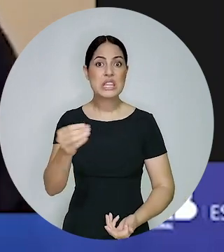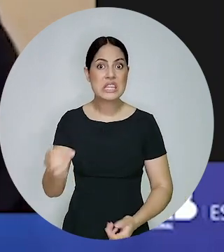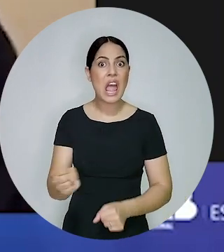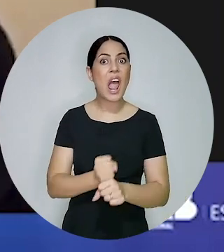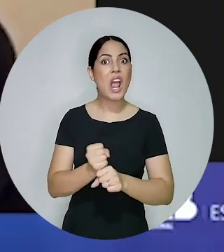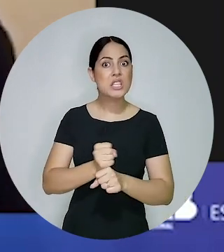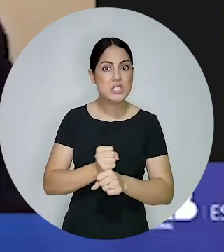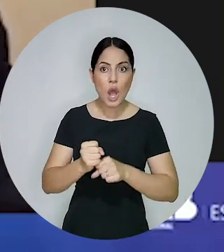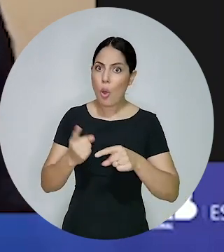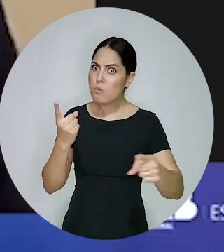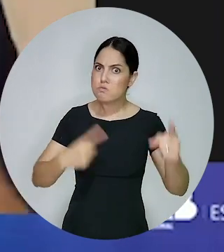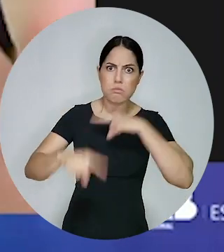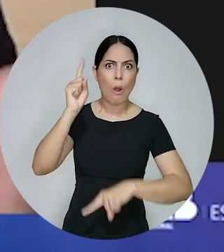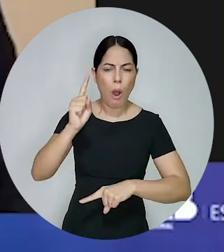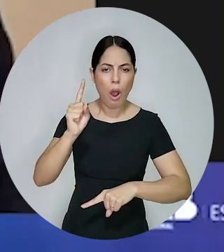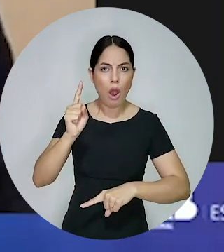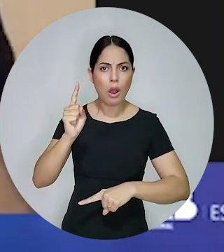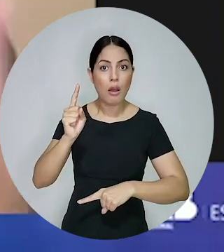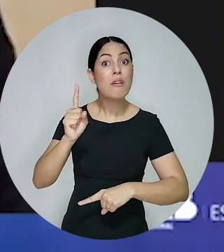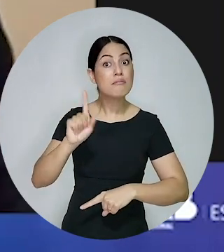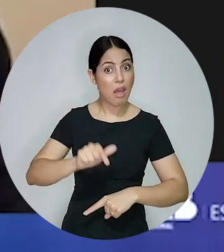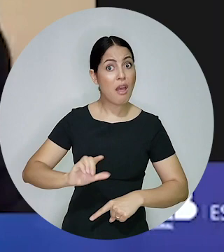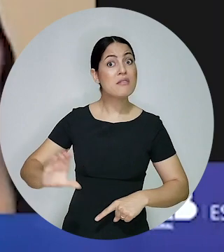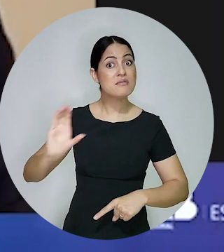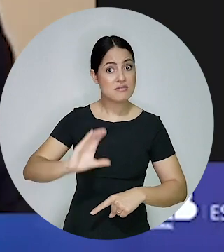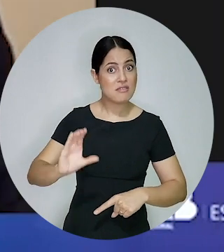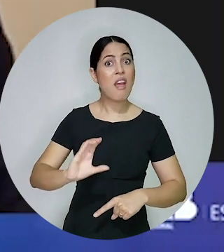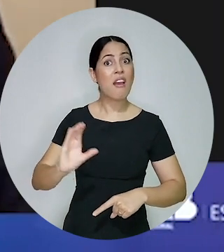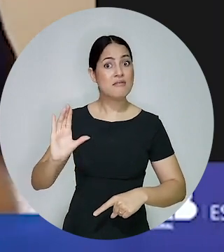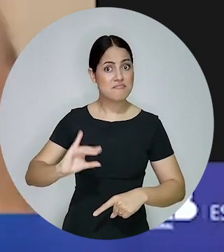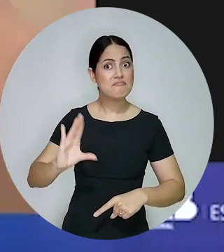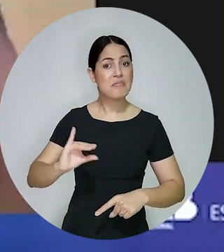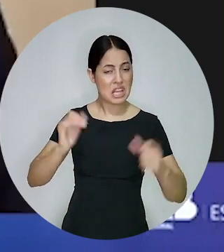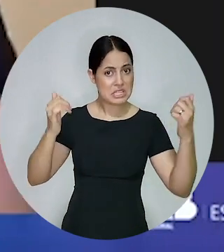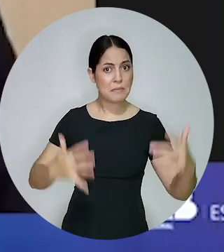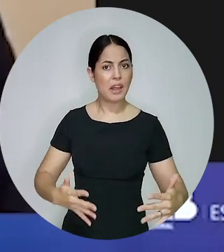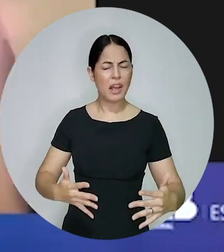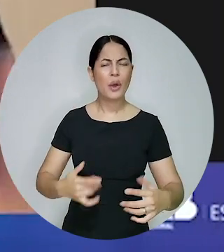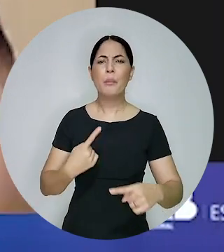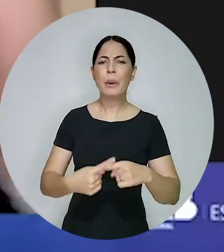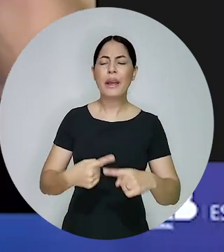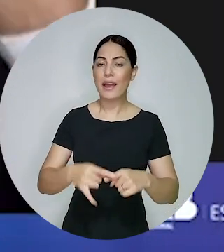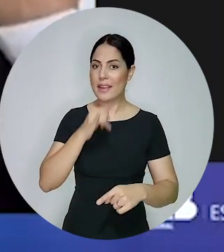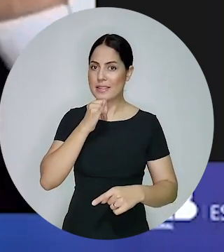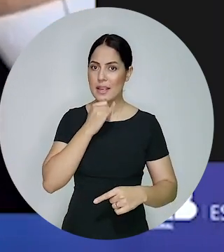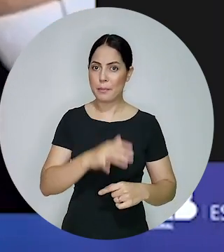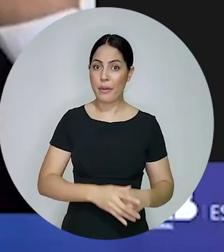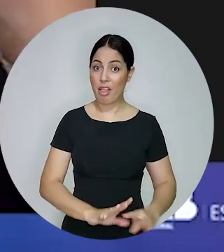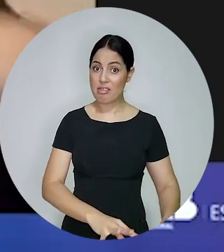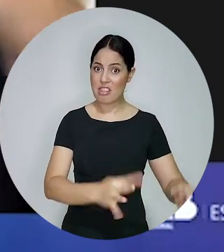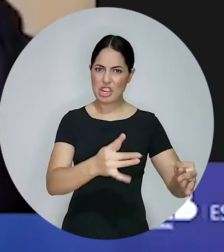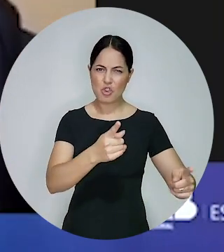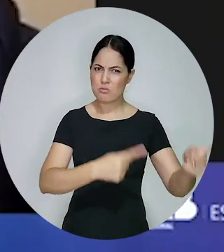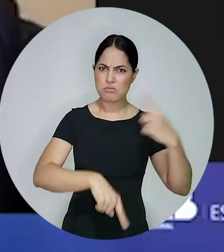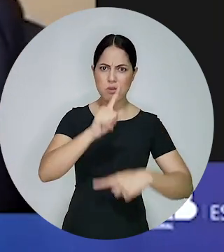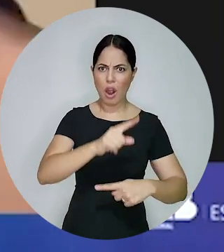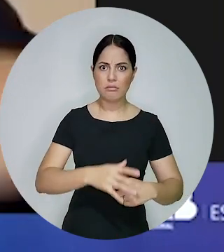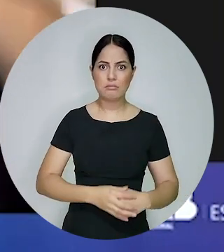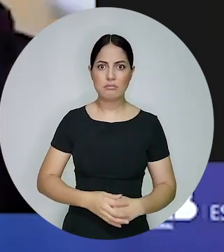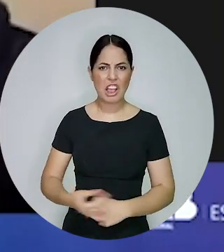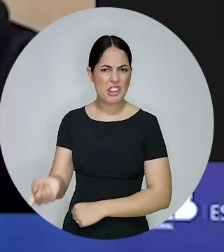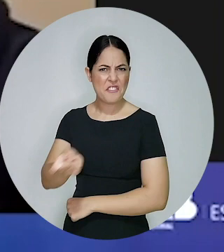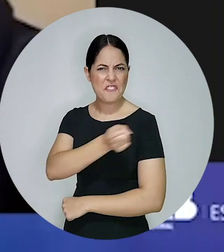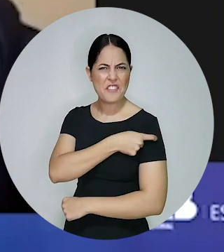cientistas vêm falando. Avanços tecnológicos significativos em várias áreas, sobretudo também na questão médica, a questão da vacina de